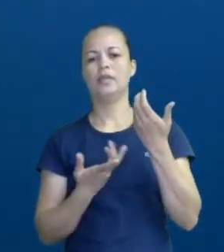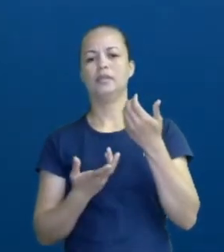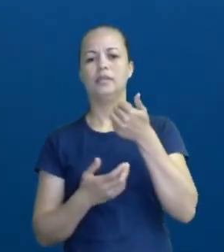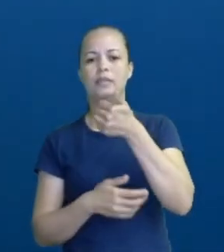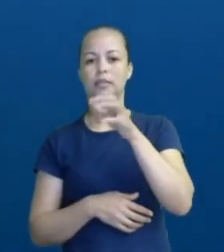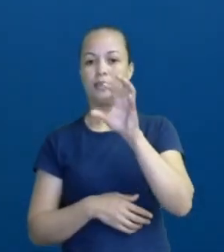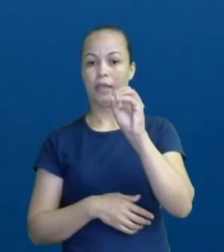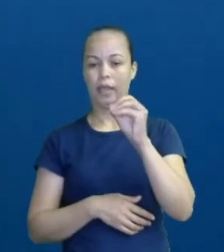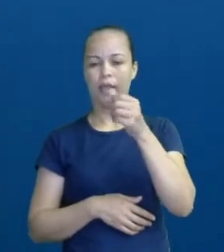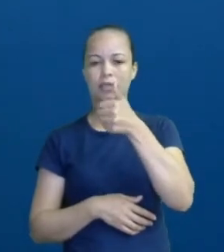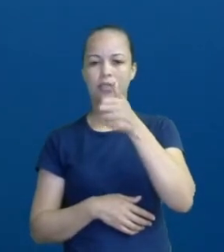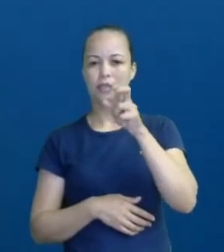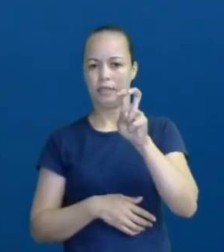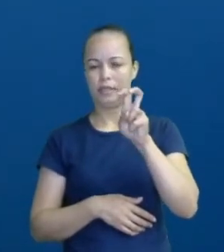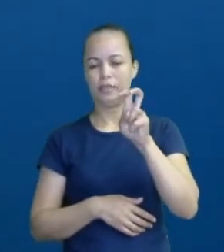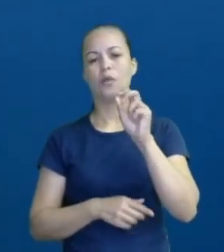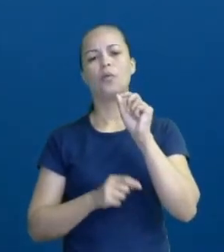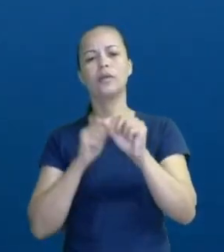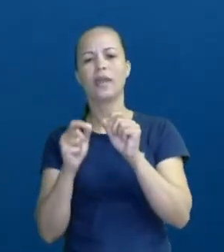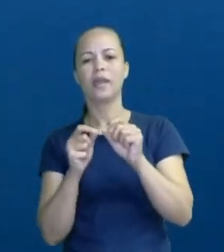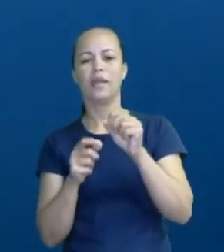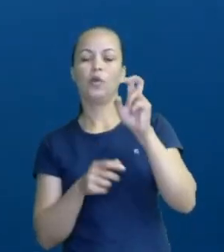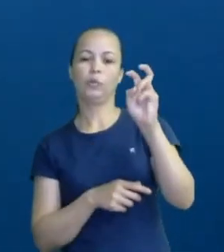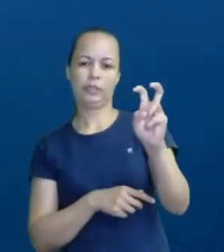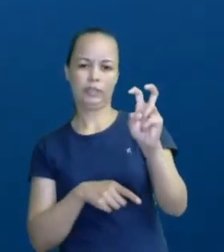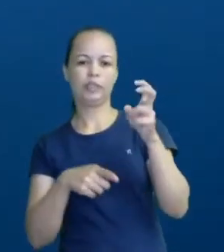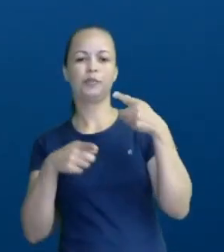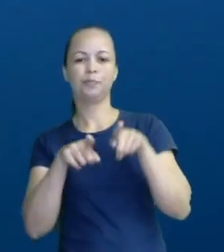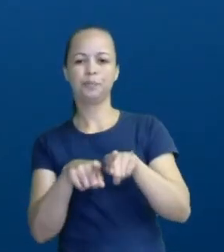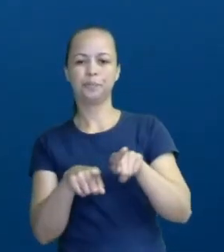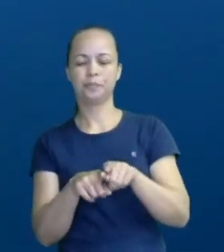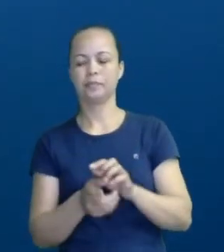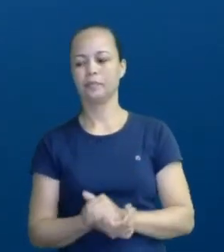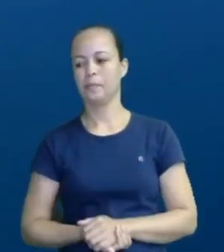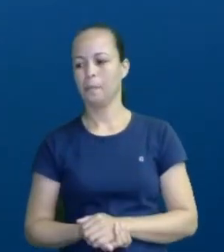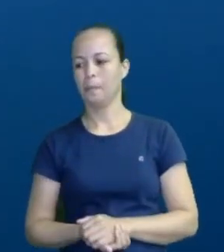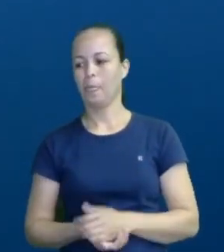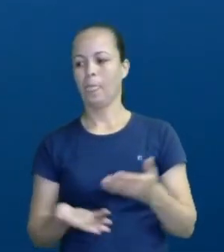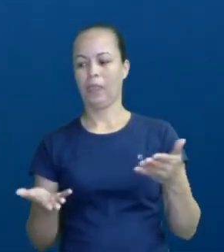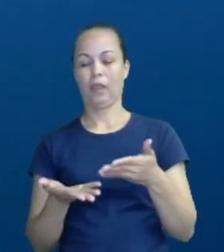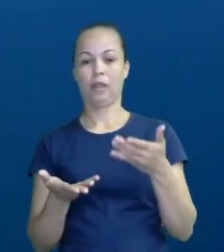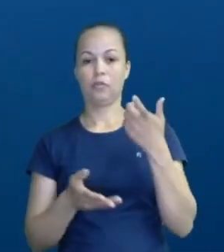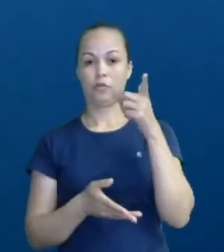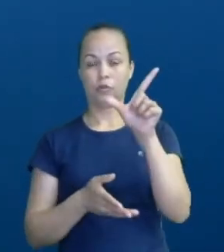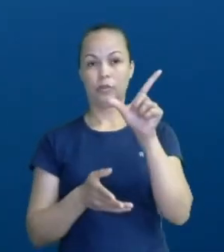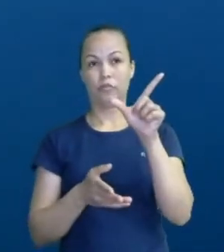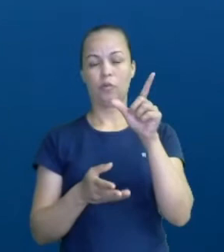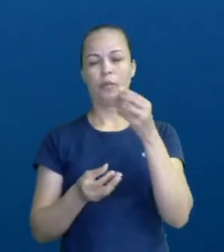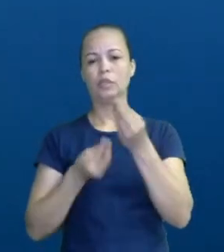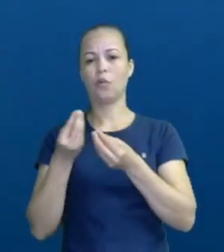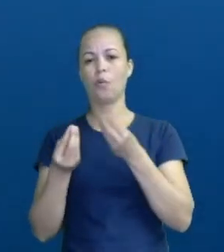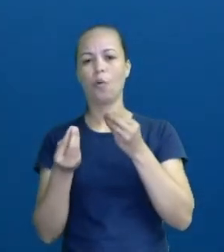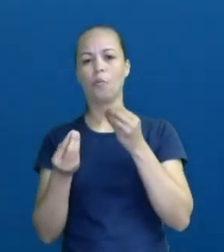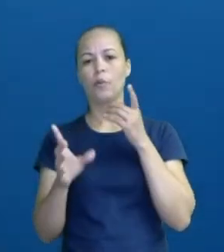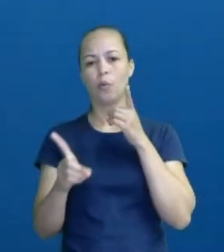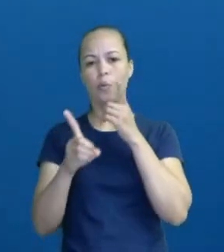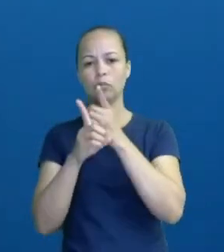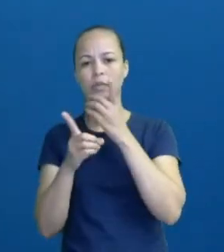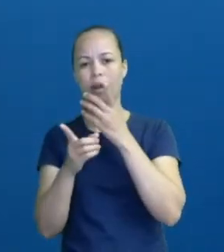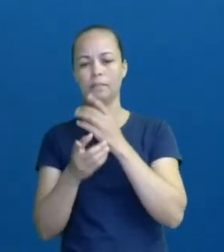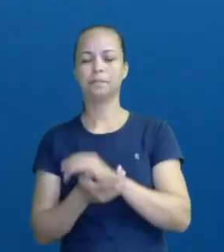Muito bem, é o 5 também. Agora vamos para outra forma de encontrar esse MDC? Vamos lá.